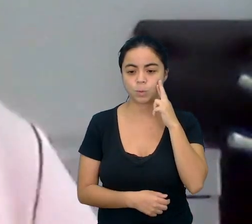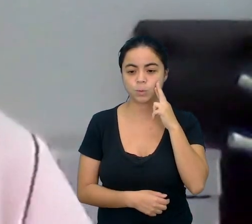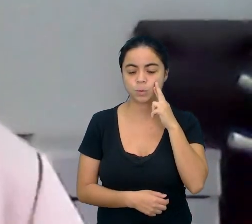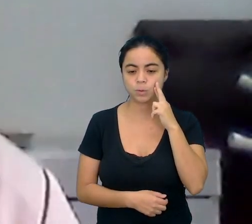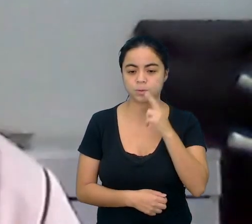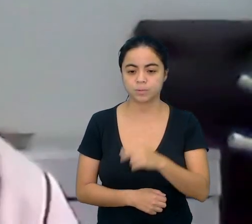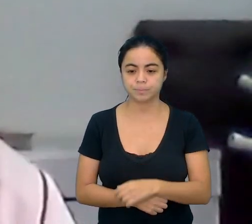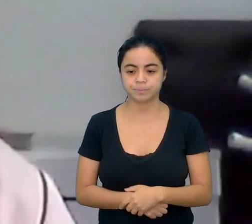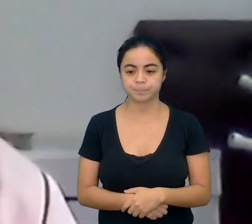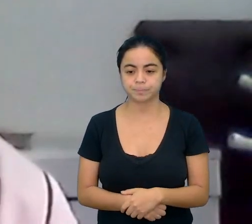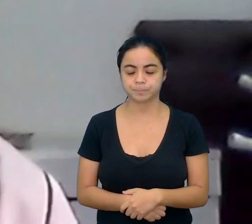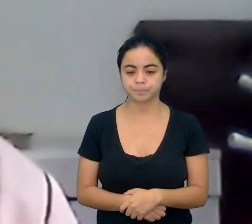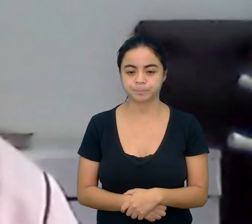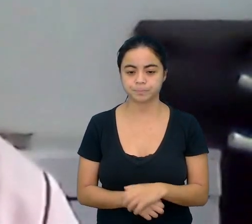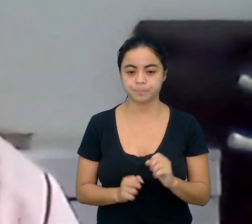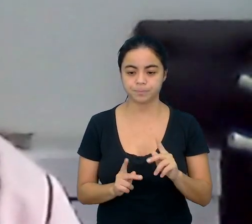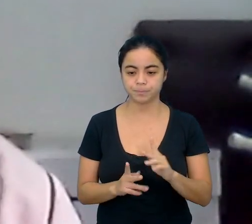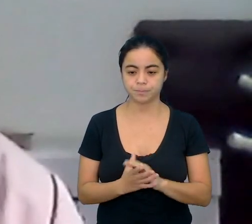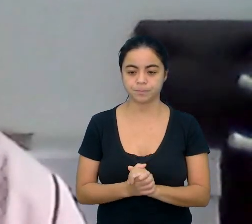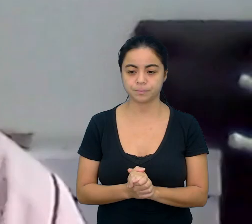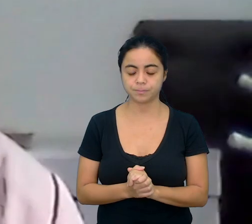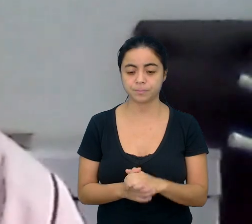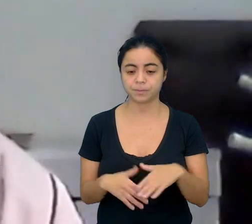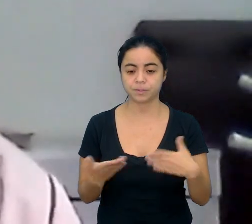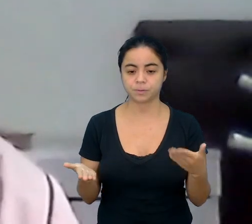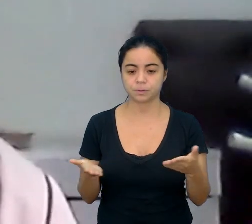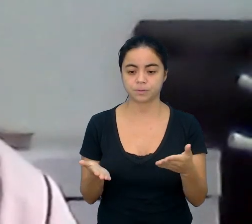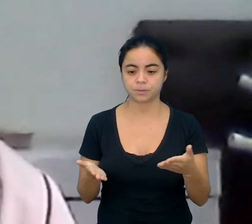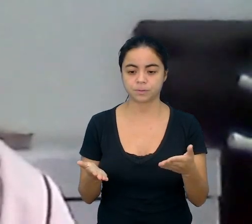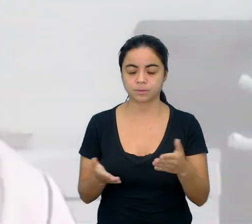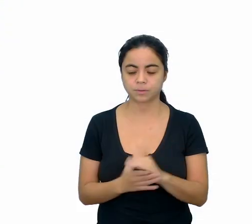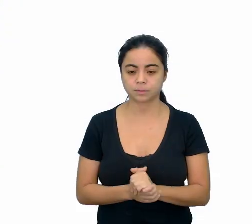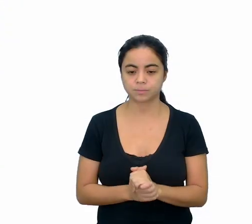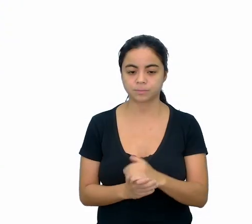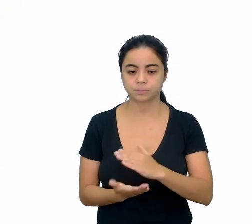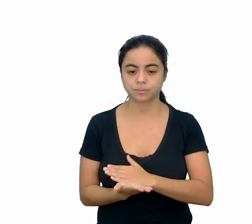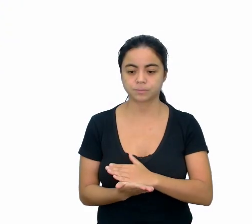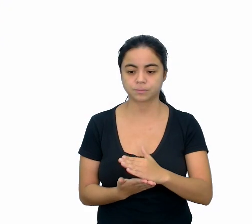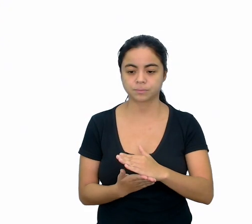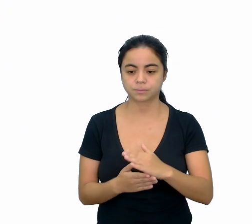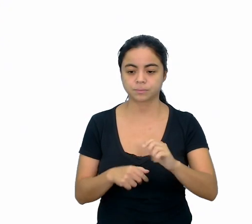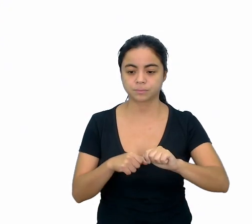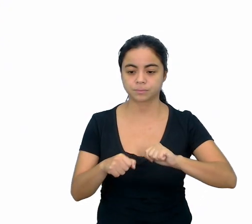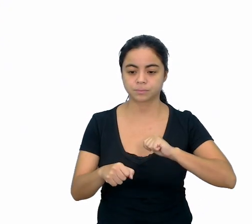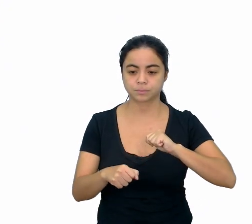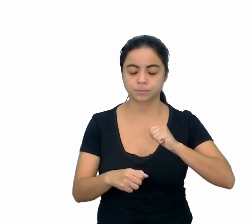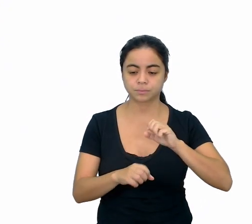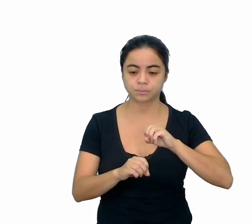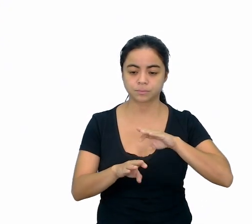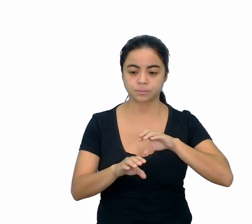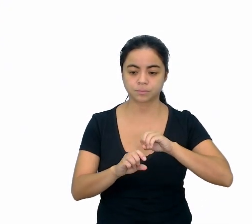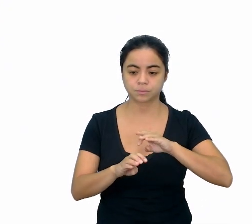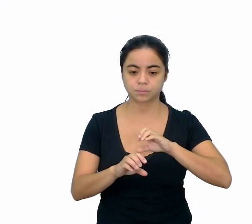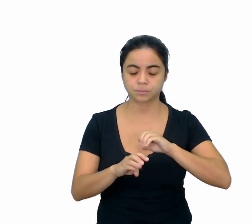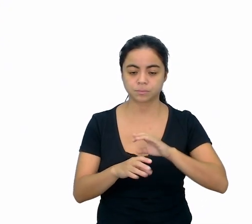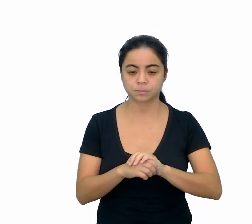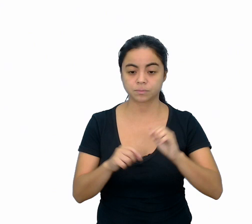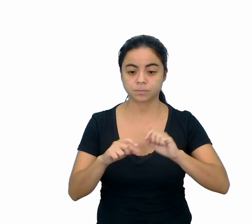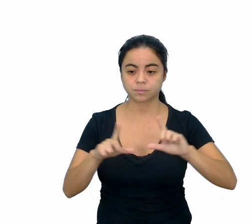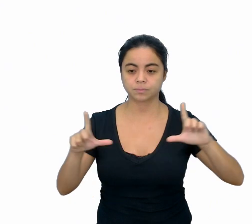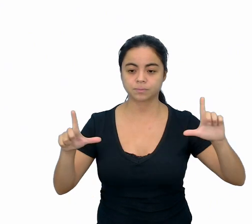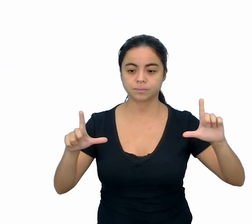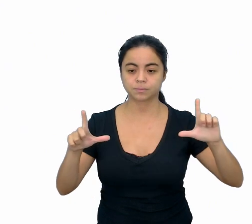rosinha, salmão, tá? Então, agora, vamos iniciar a nossa formação e eu vou compartilhar